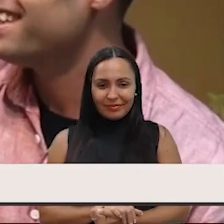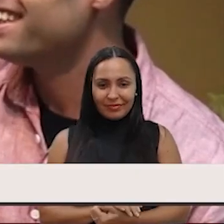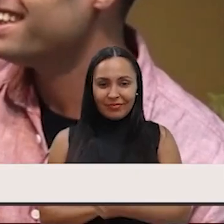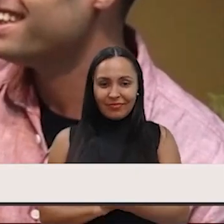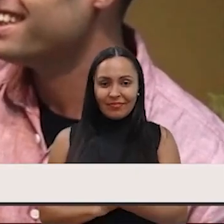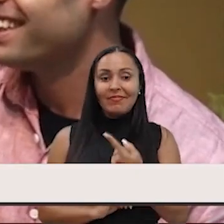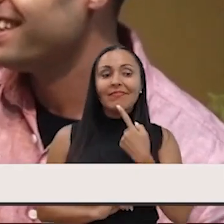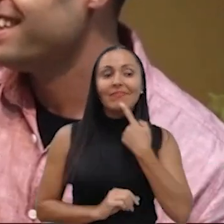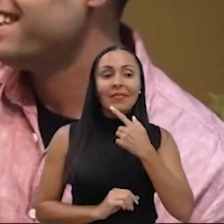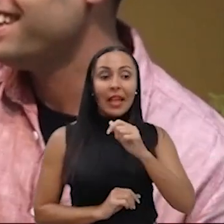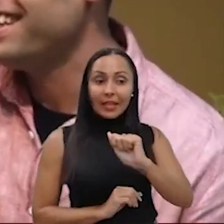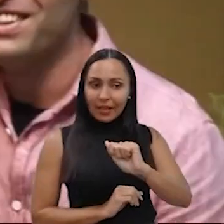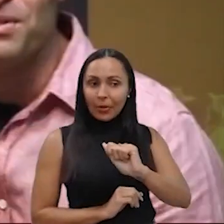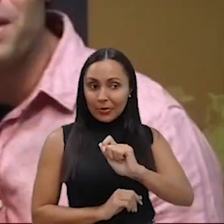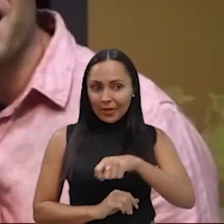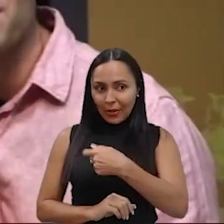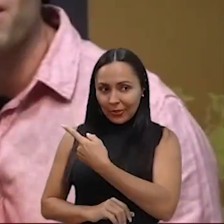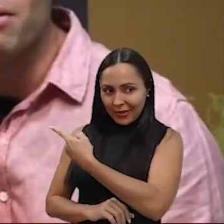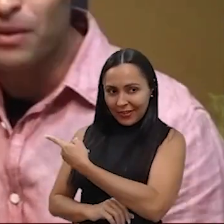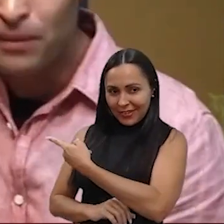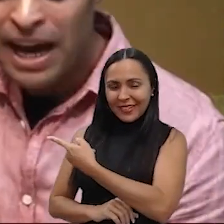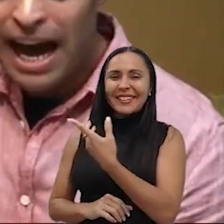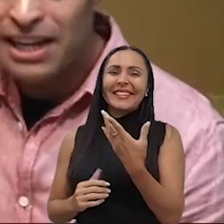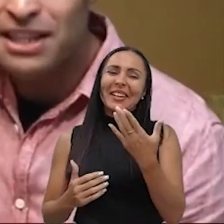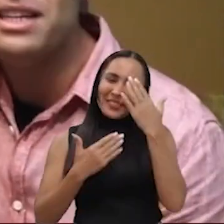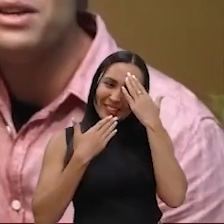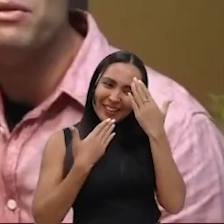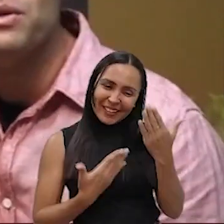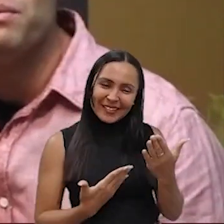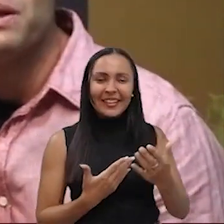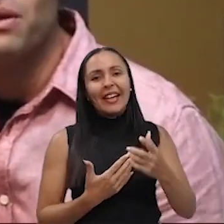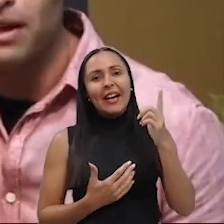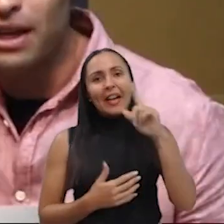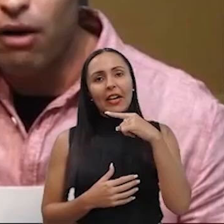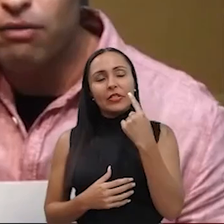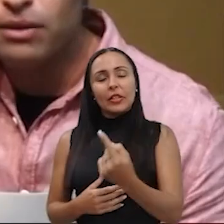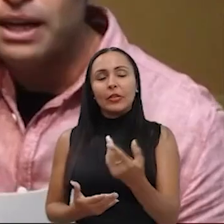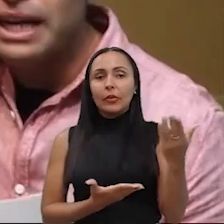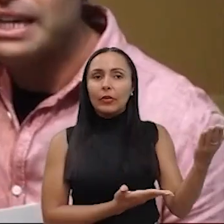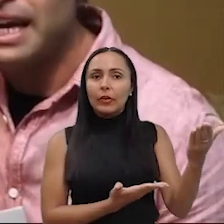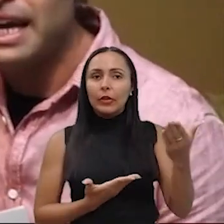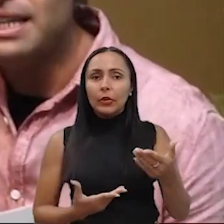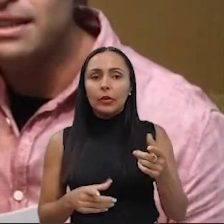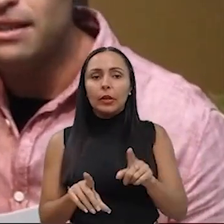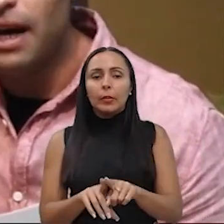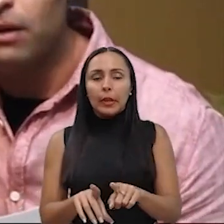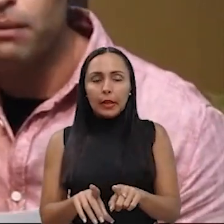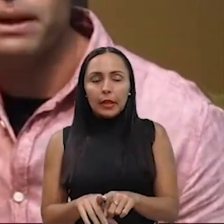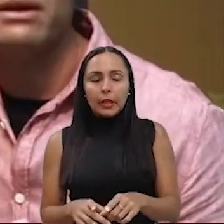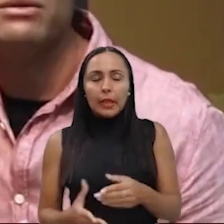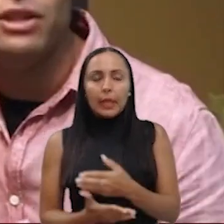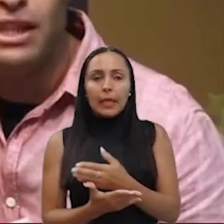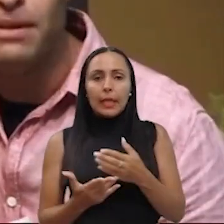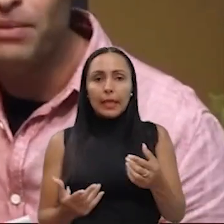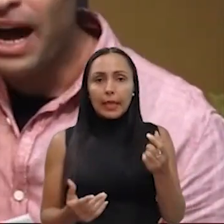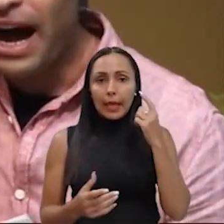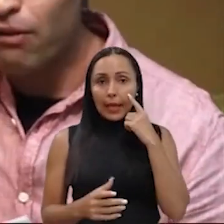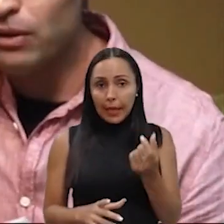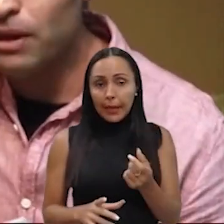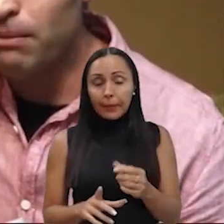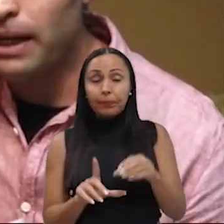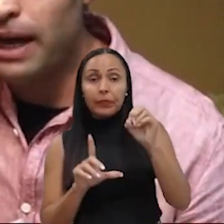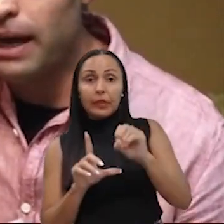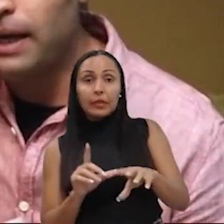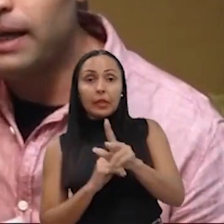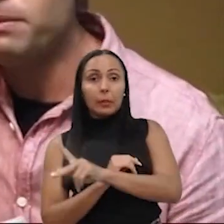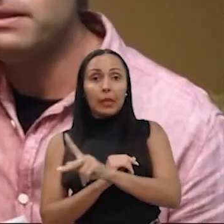aqui. Isso, obrigado, Álvaro. A gente convidou o pessoal aqui, Álvaro, que é licenciado em Pedagogia.